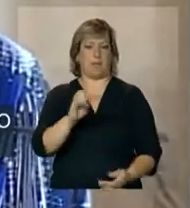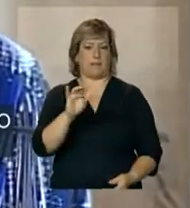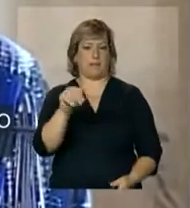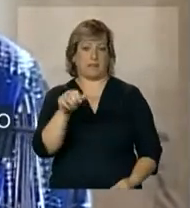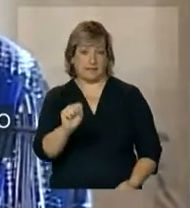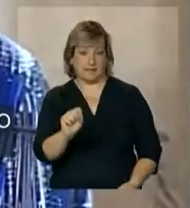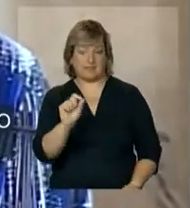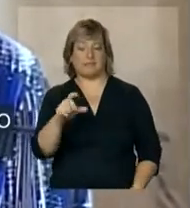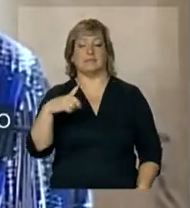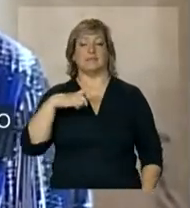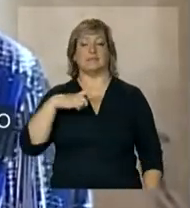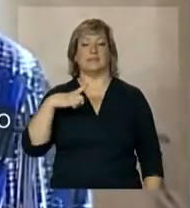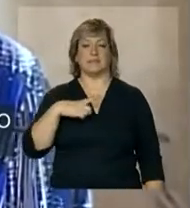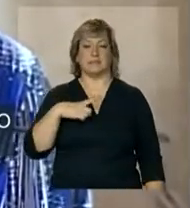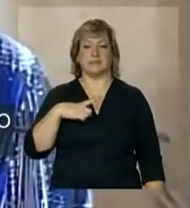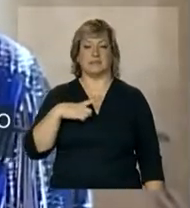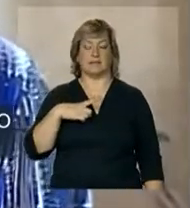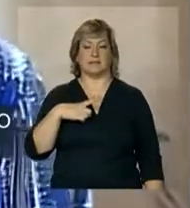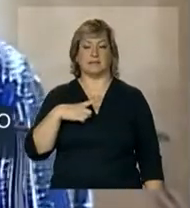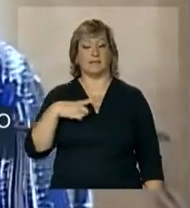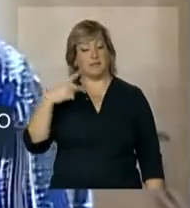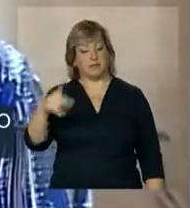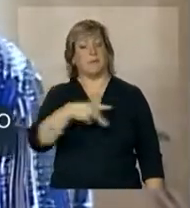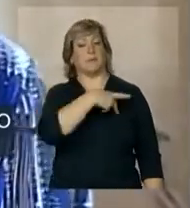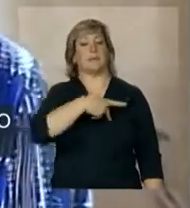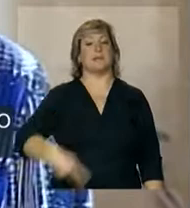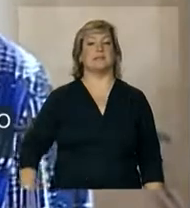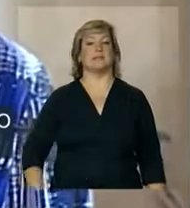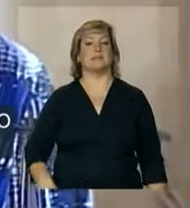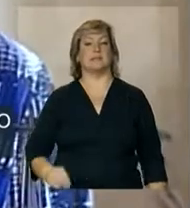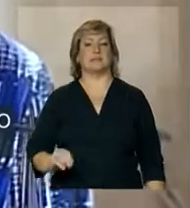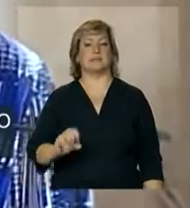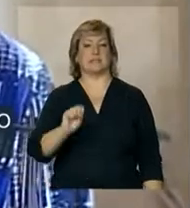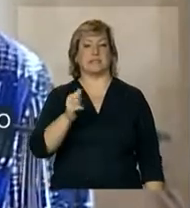tem no presidente Sarney